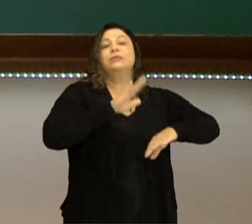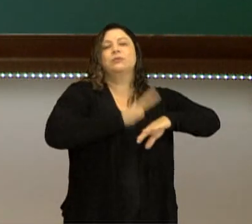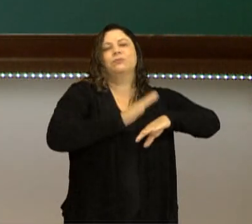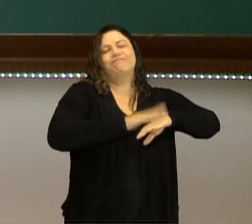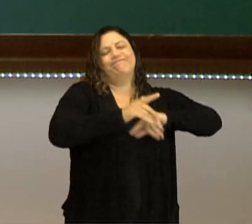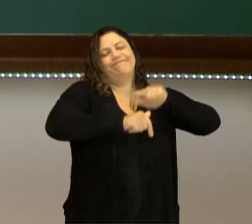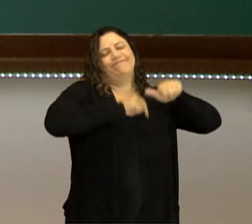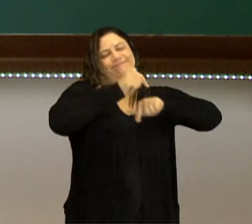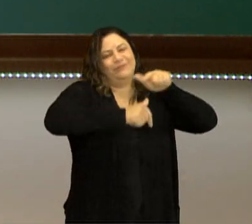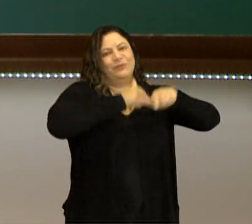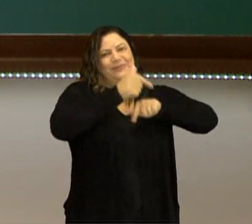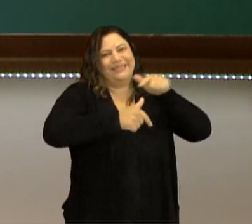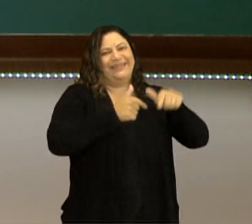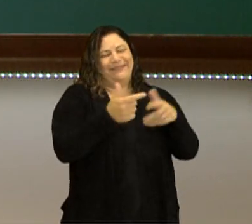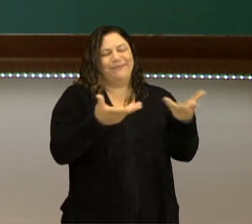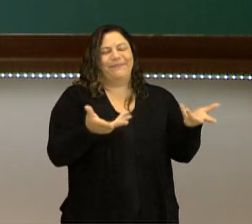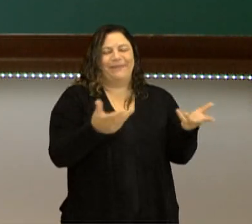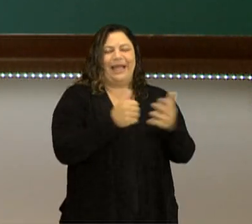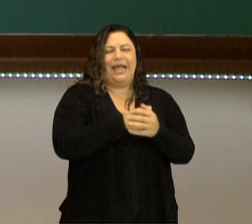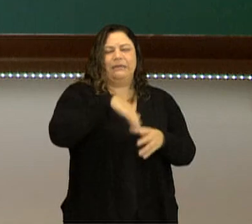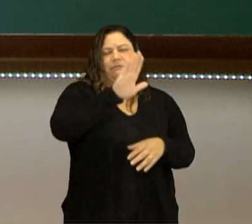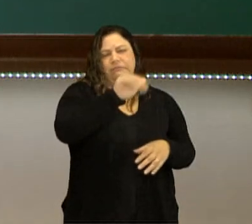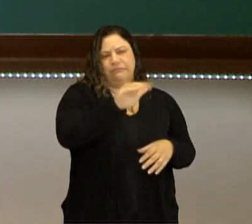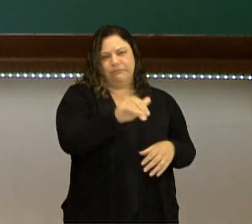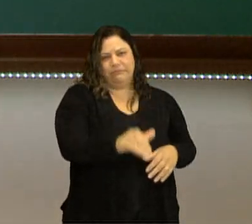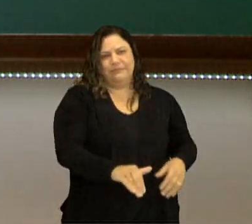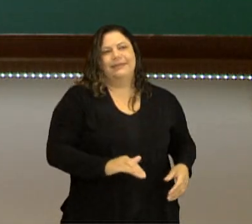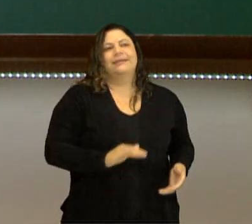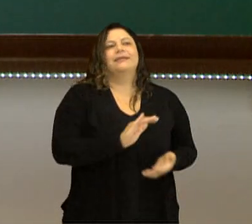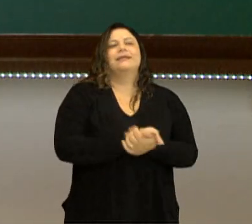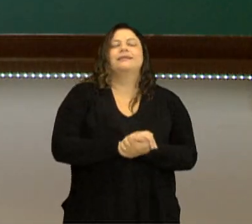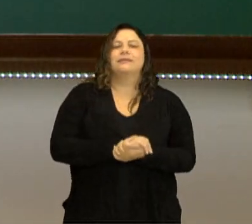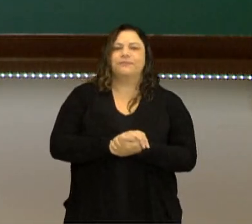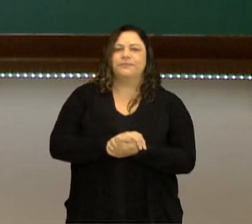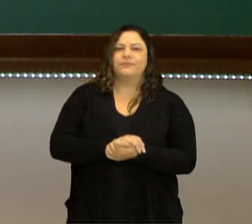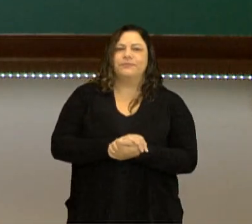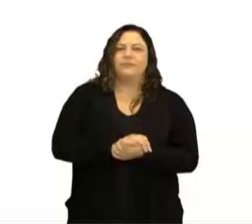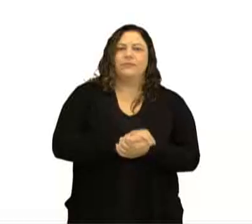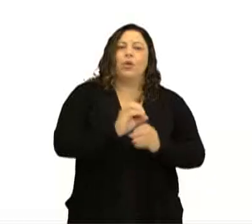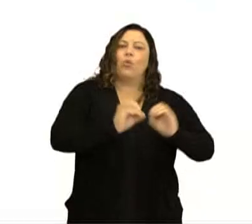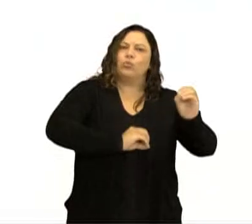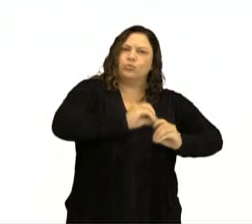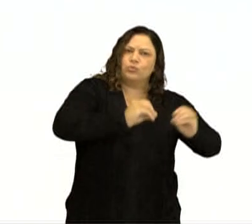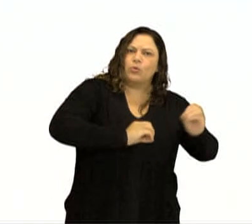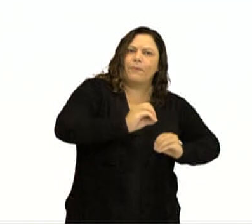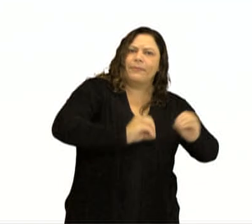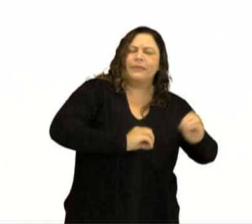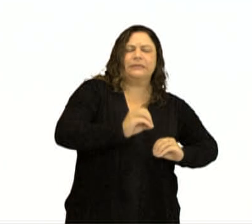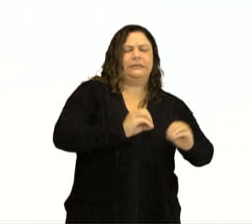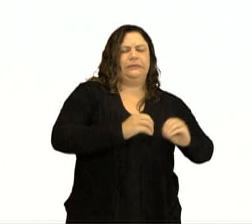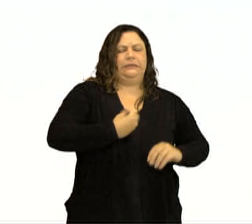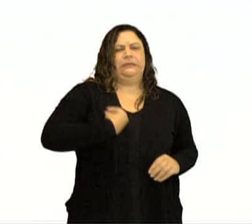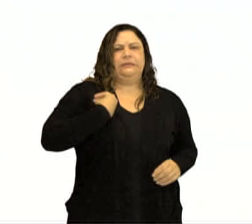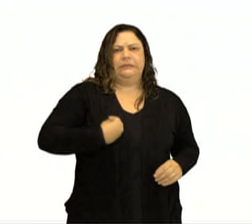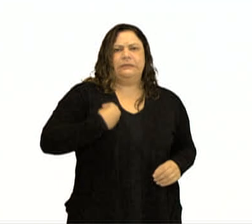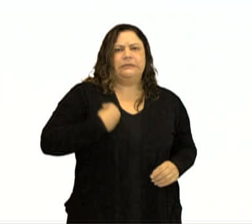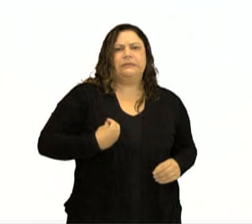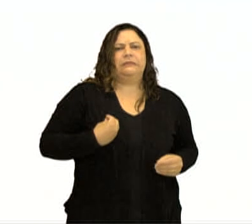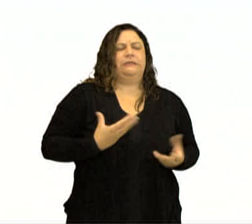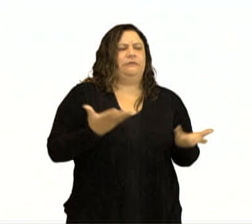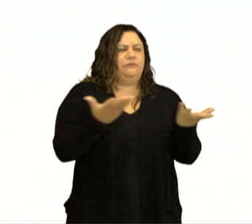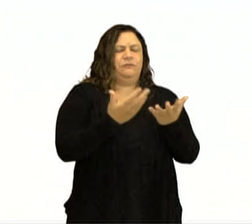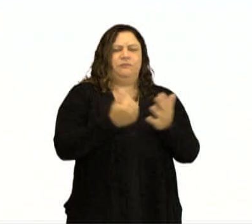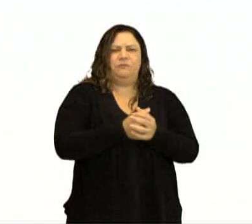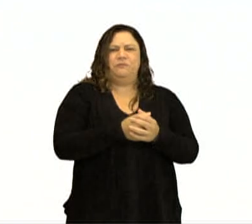russa como uma mão de obra bastante barata. Os operários, eles viviam em condições desumanas, tanto